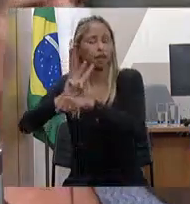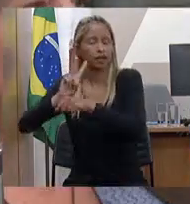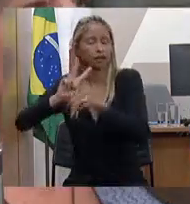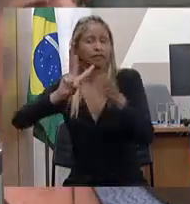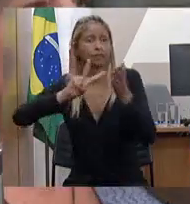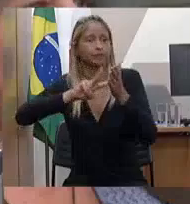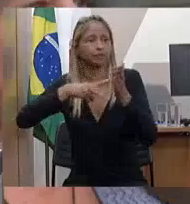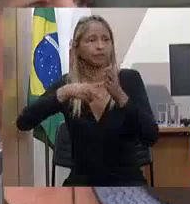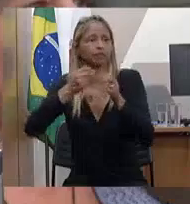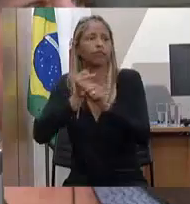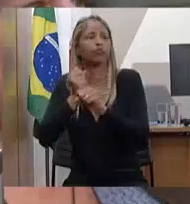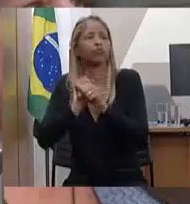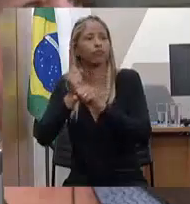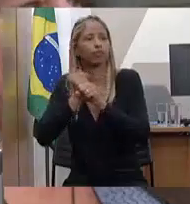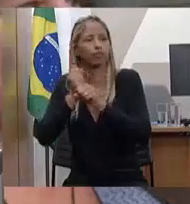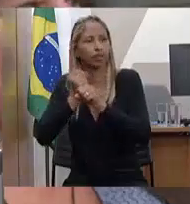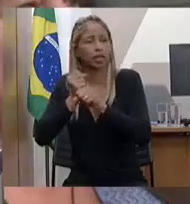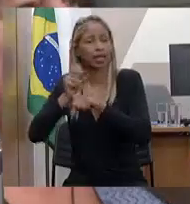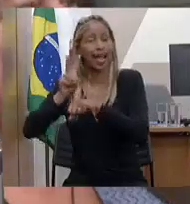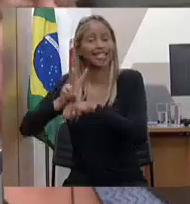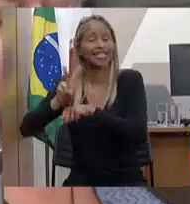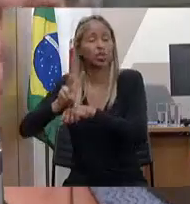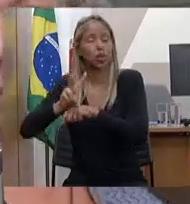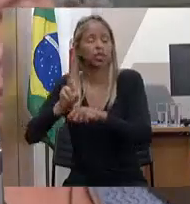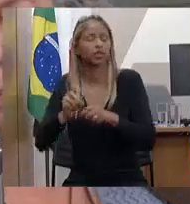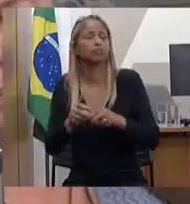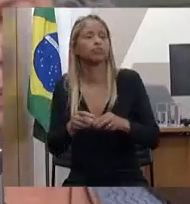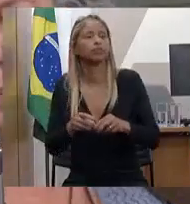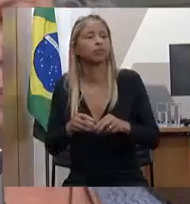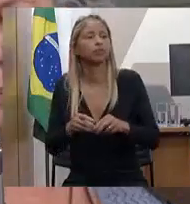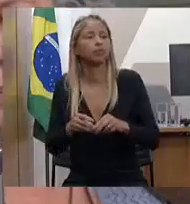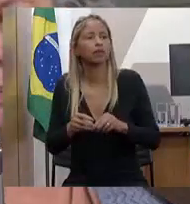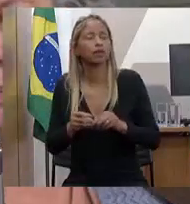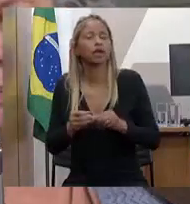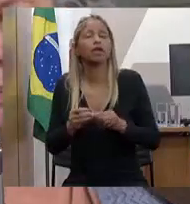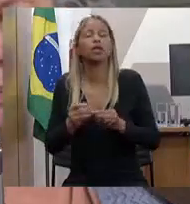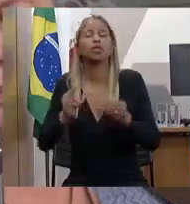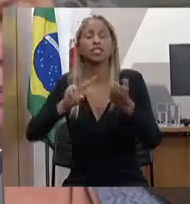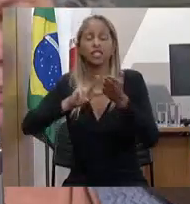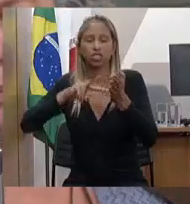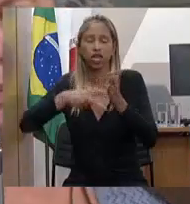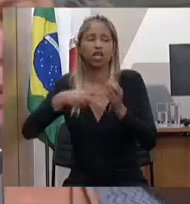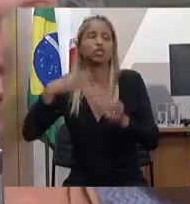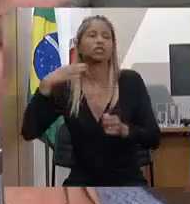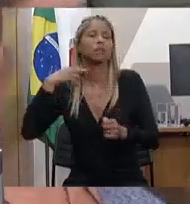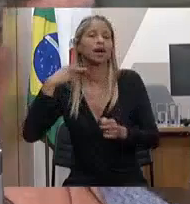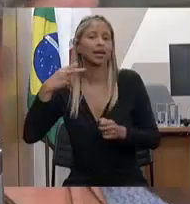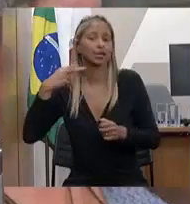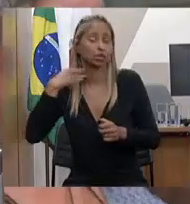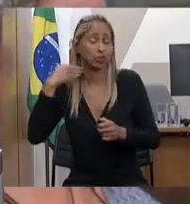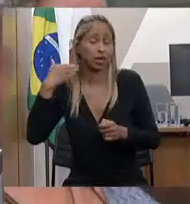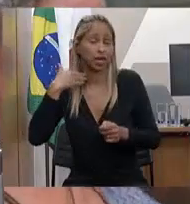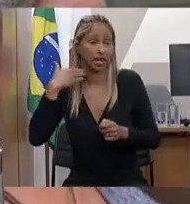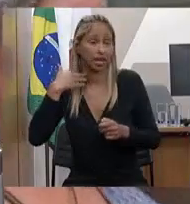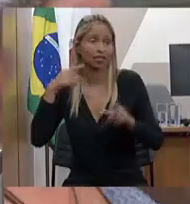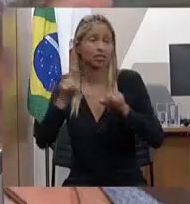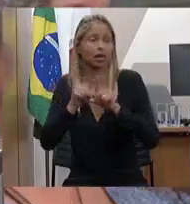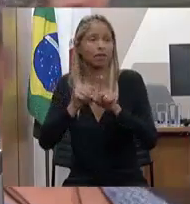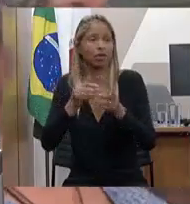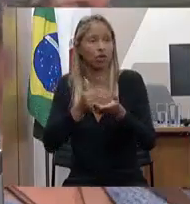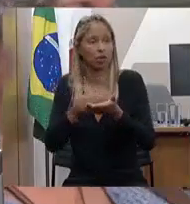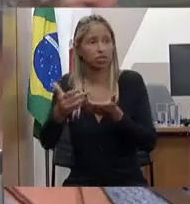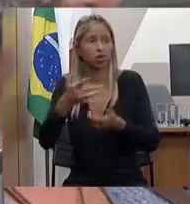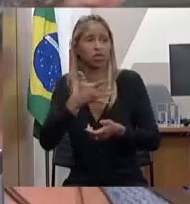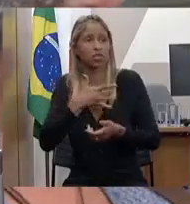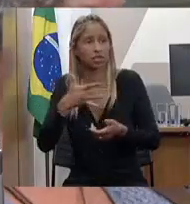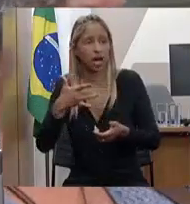muitos anos eu fui direto sindical foi funcionário de casas bancários e a Luciana iniciamos a militância nessa questão da área